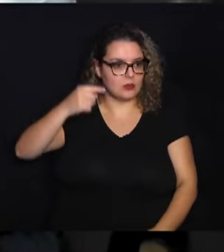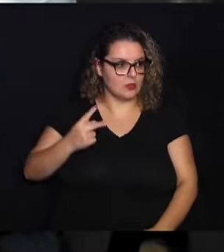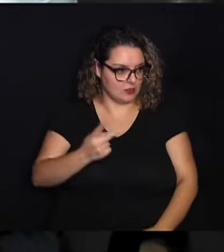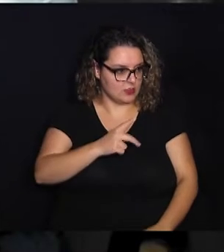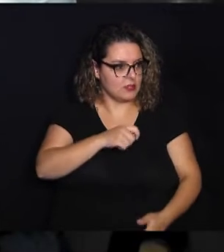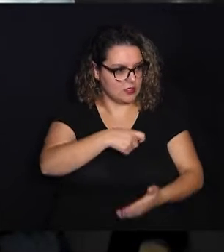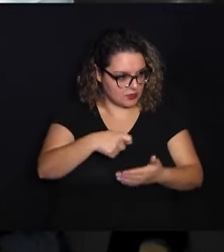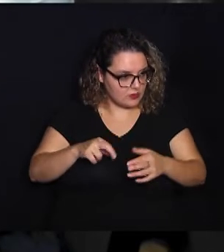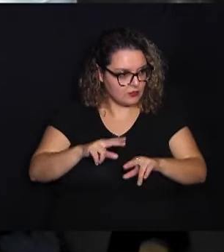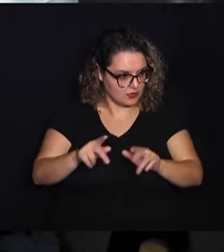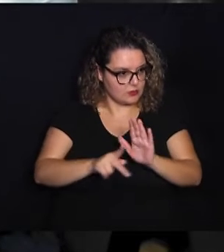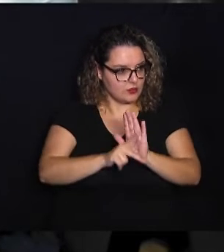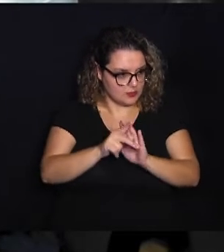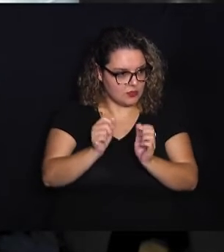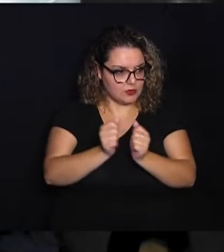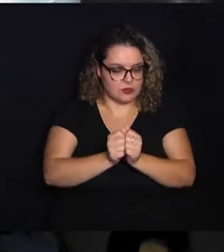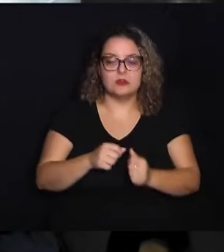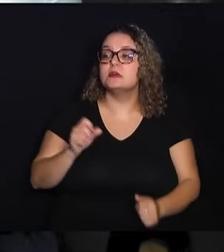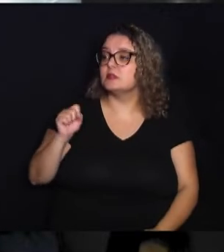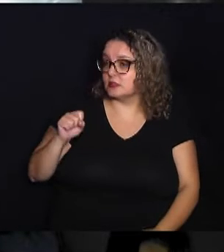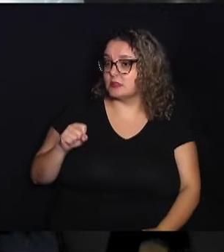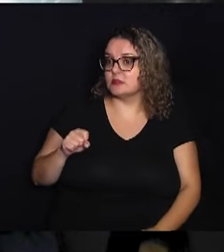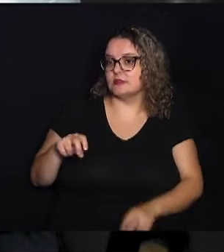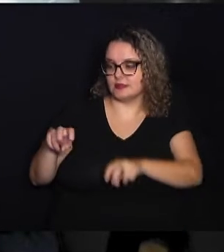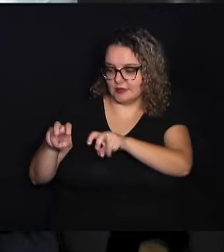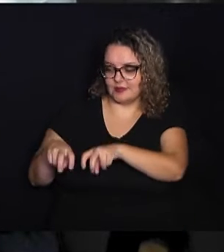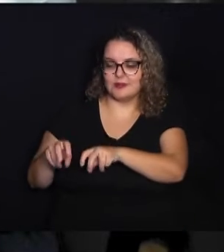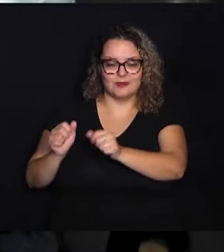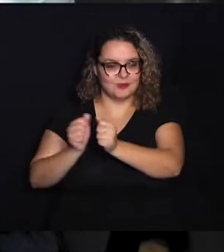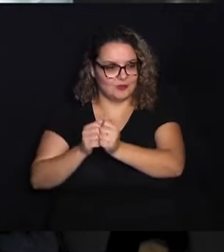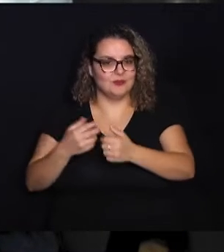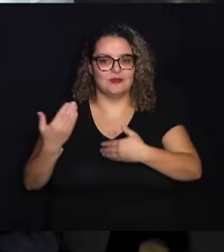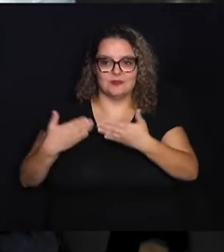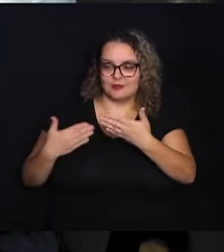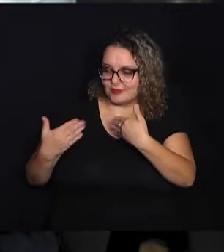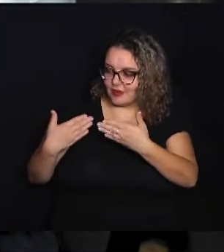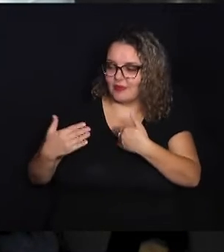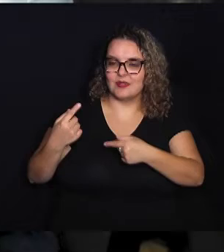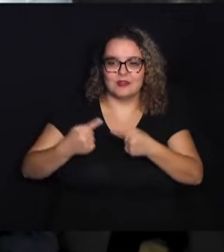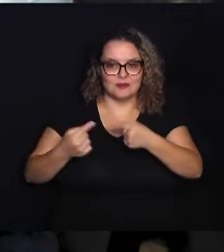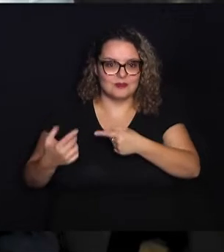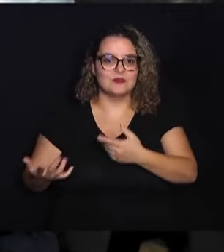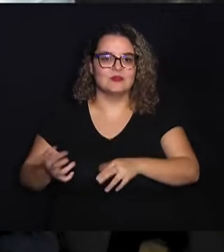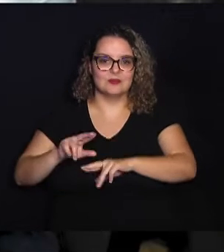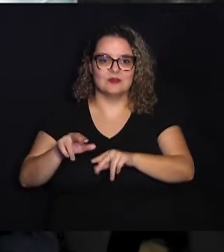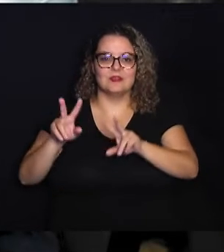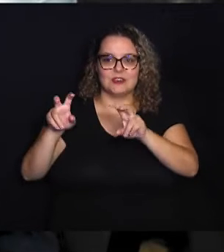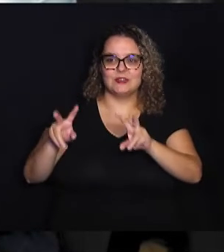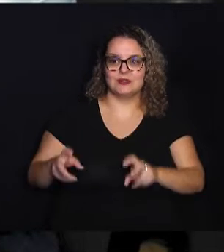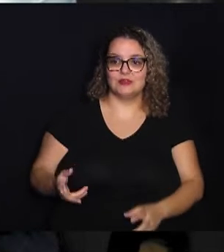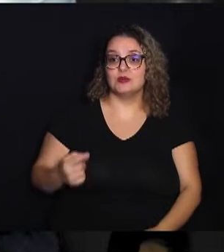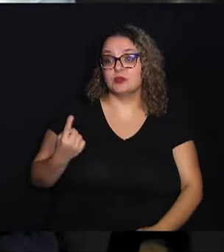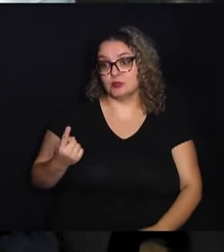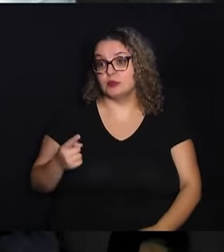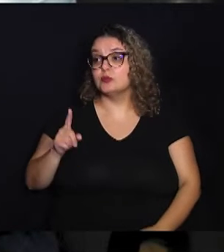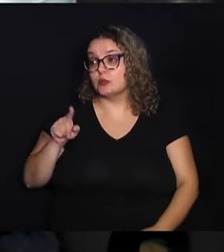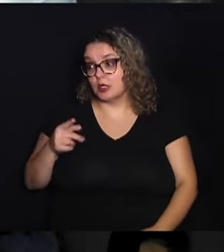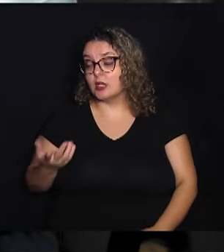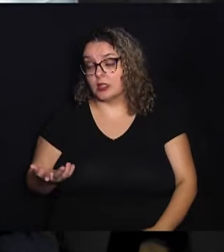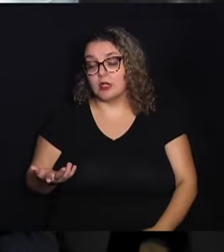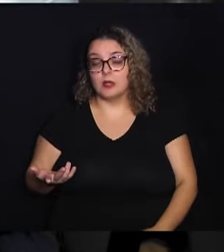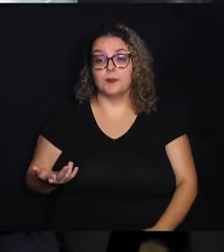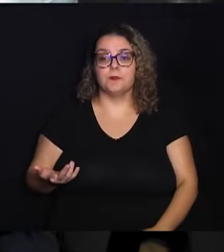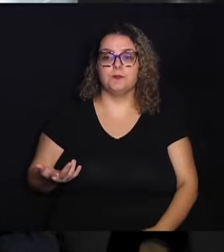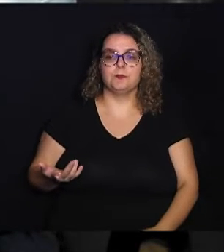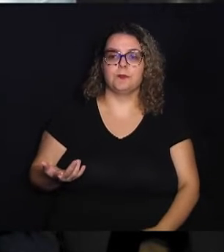vários projetos juntos, Exatamente, né? A gente senta até do lado ali, debate, conversa um pouquinho sobre vários assuntos. E um deles foi exatamente a